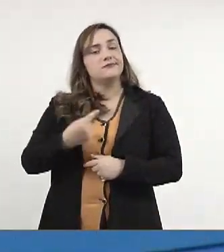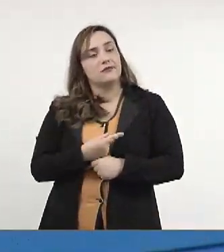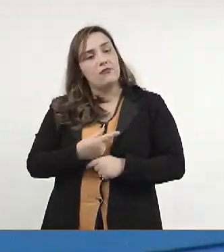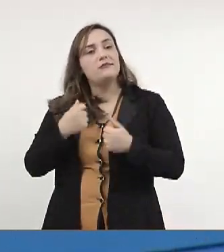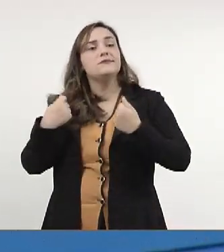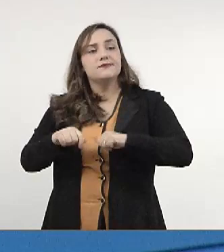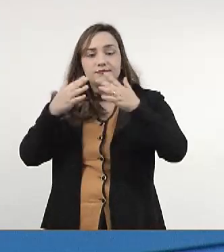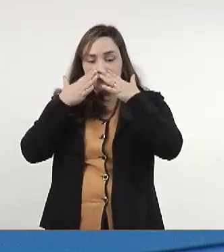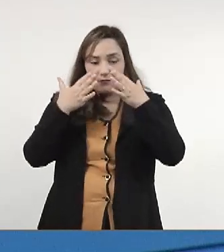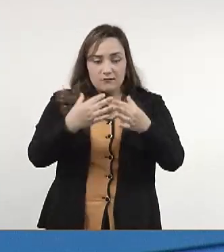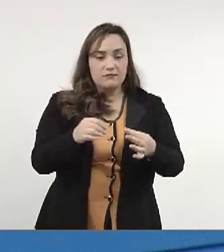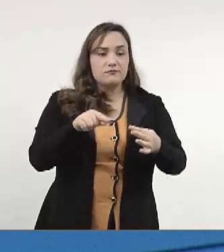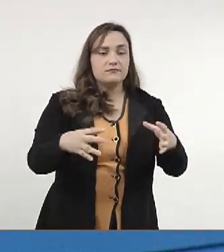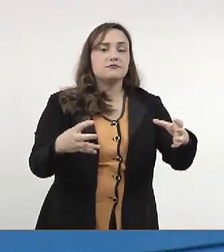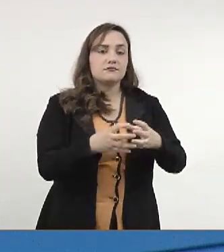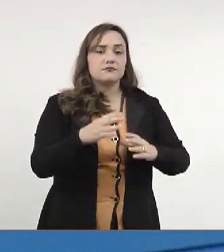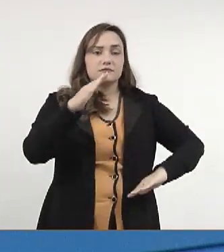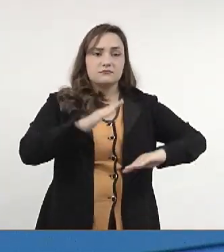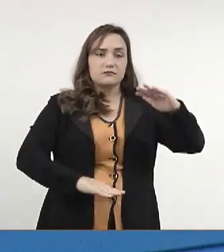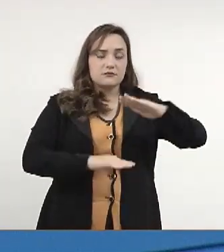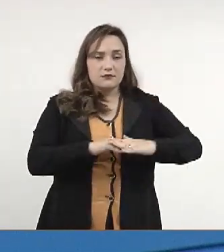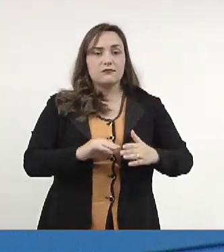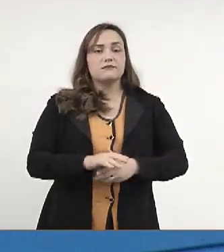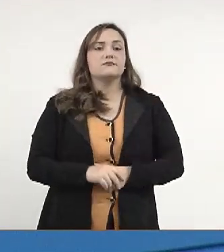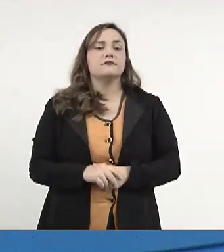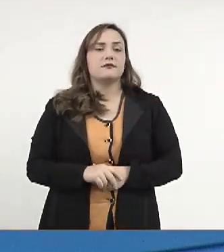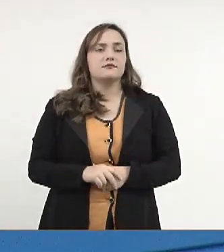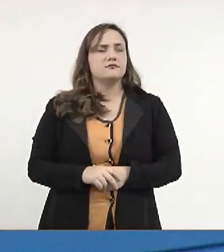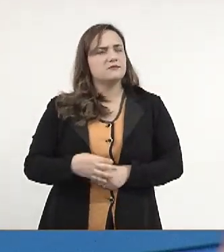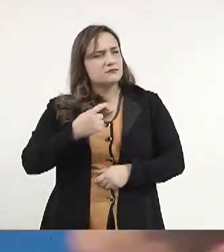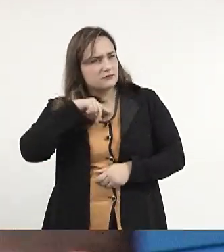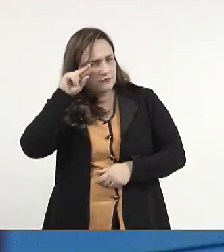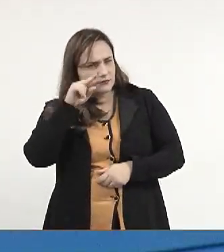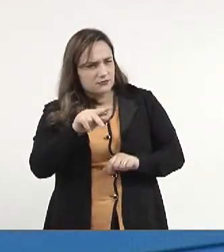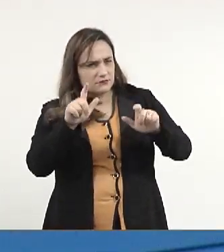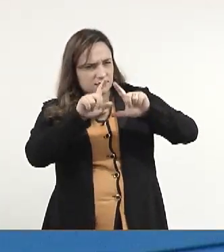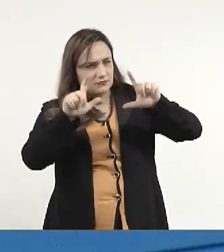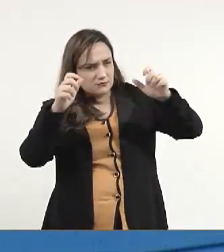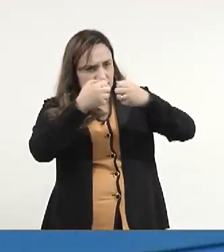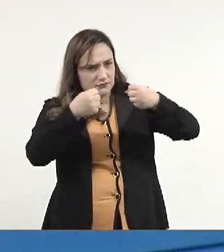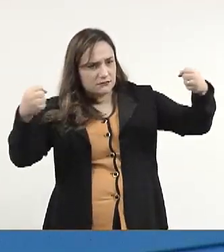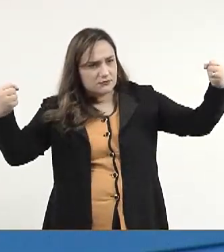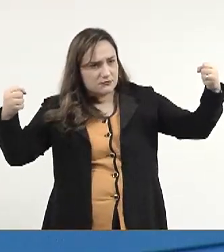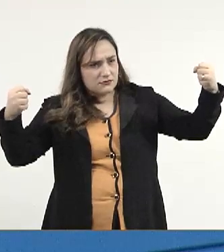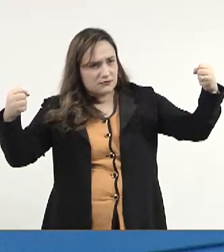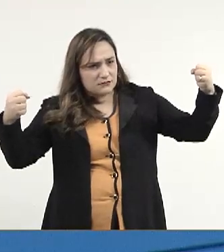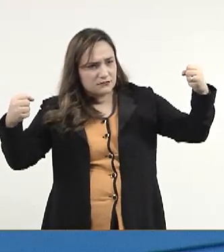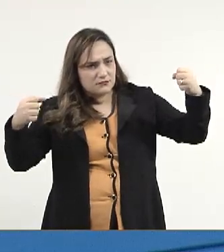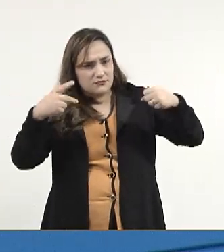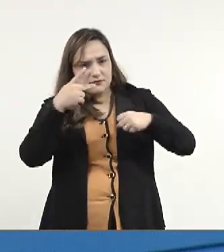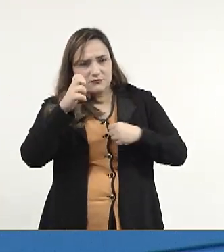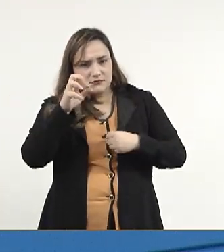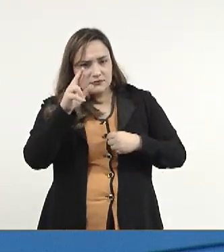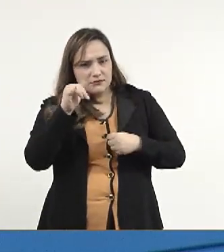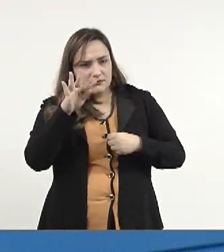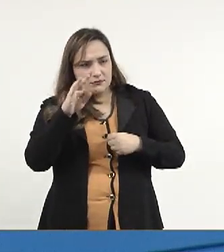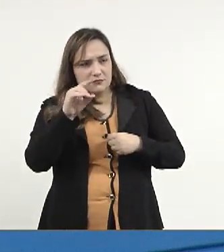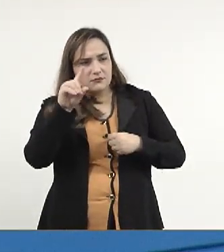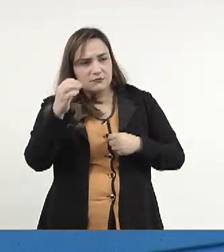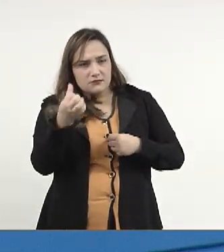dê atenção a essas categorias. Segundo eu li na faixa, peritos têm o sexto pior salário do